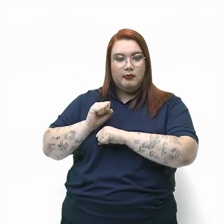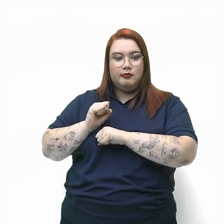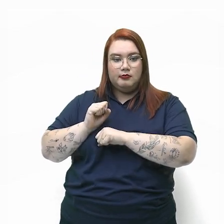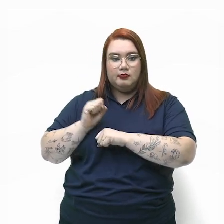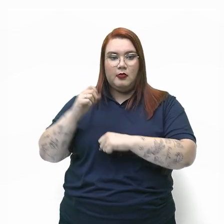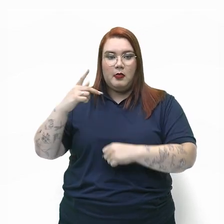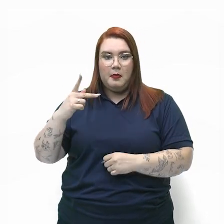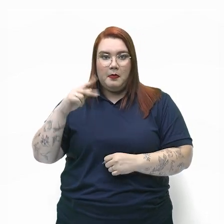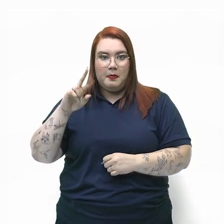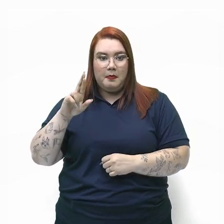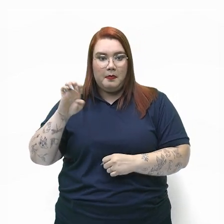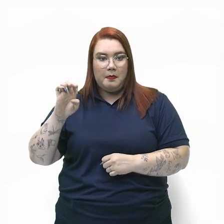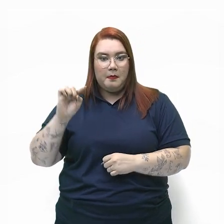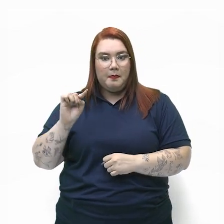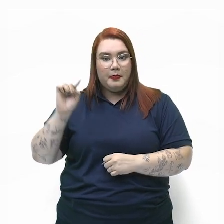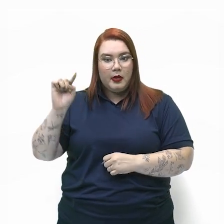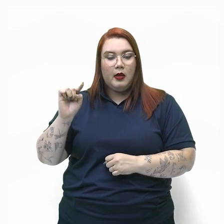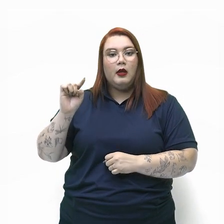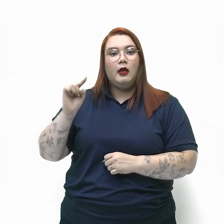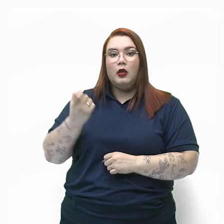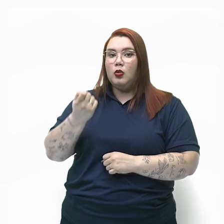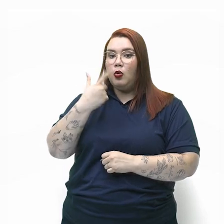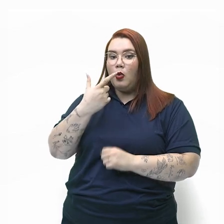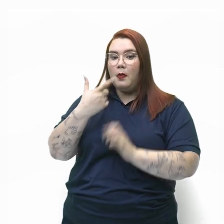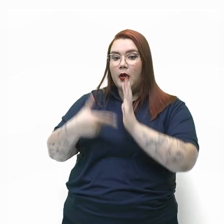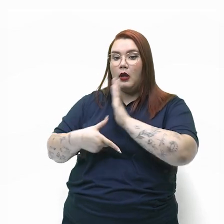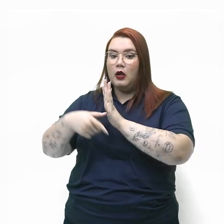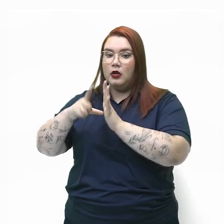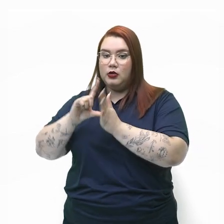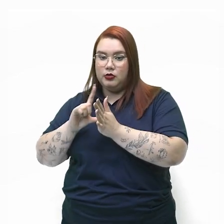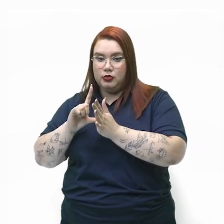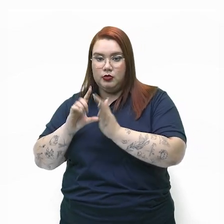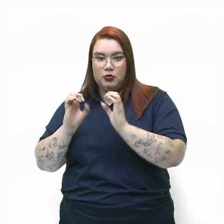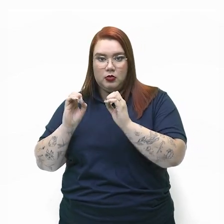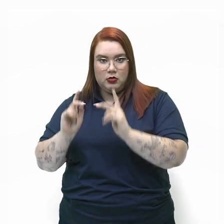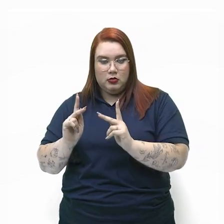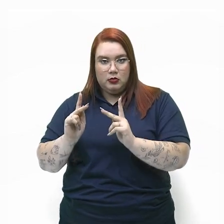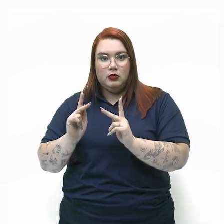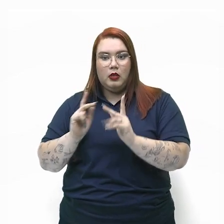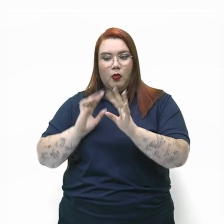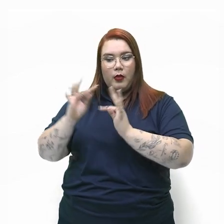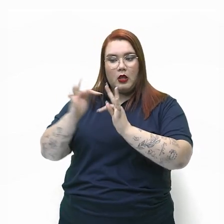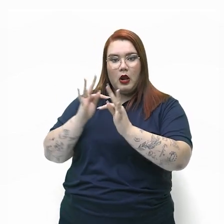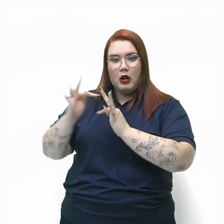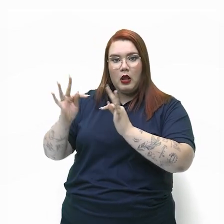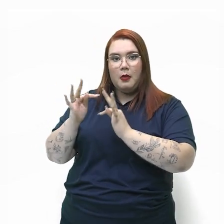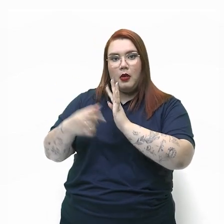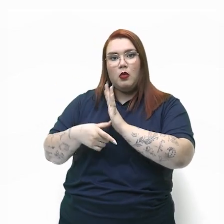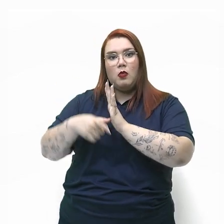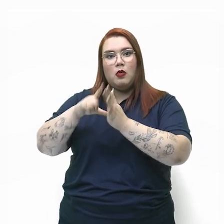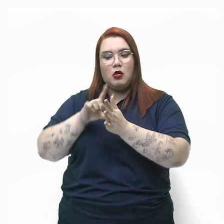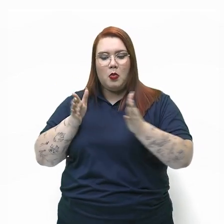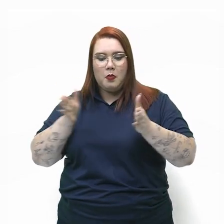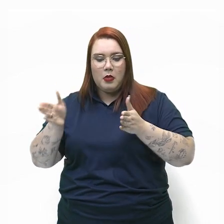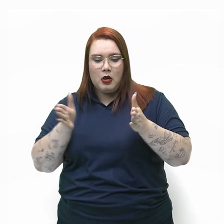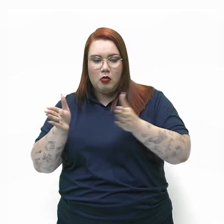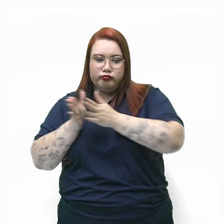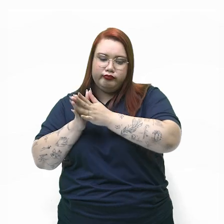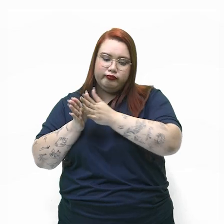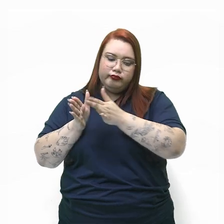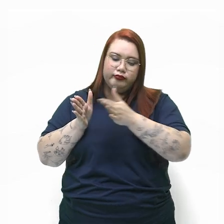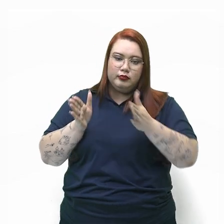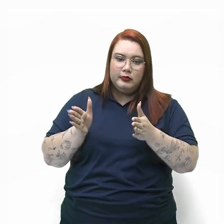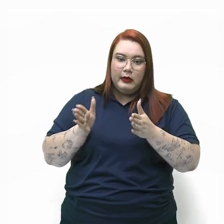o pré a gente já observa que é tomado antes, tá? A pessoa realiza esse tratamento aí por um período